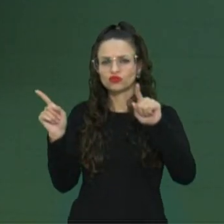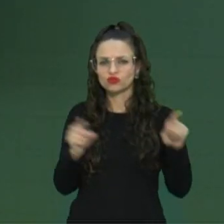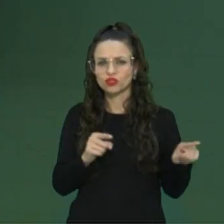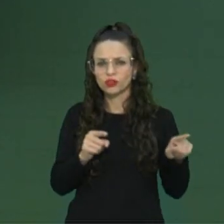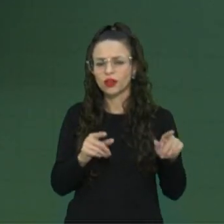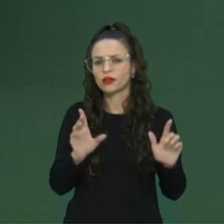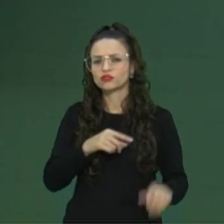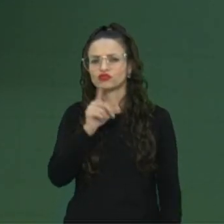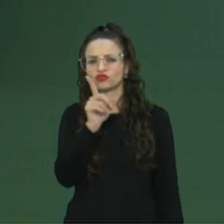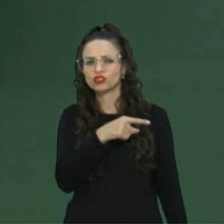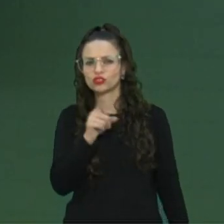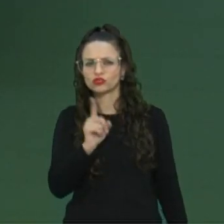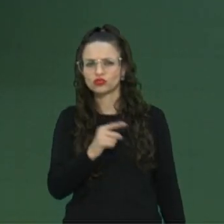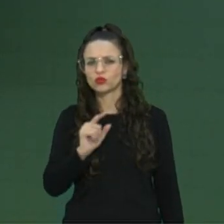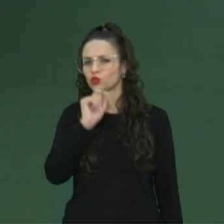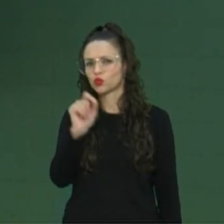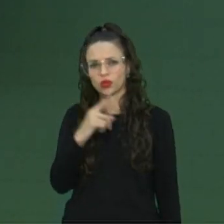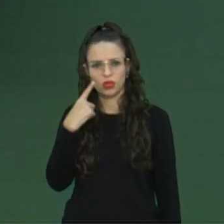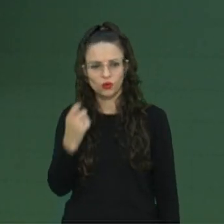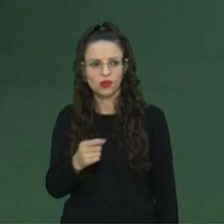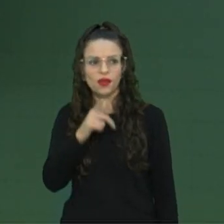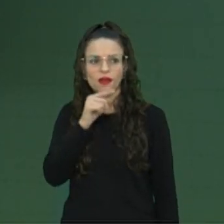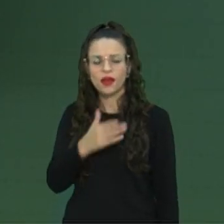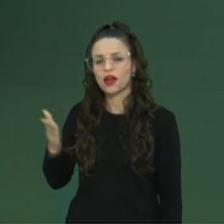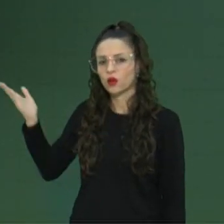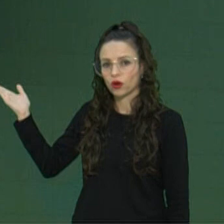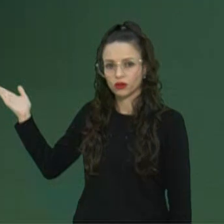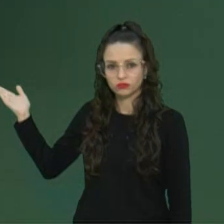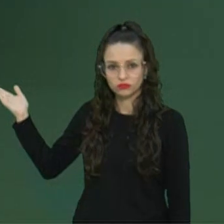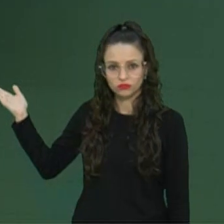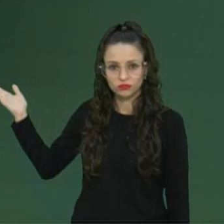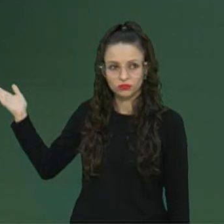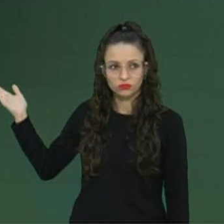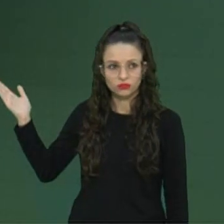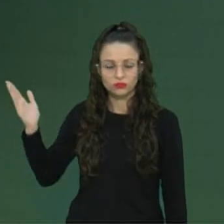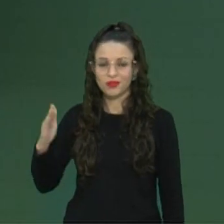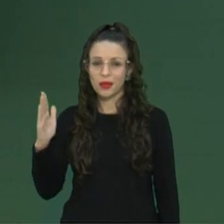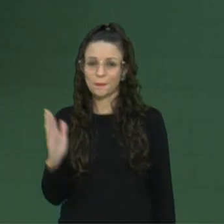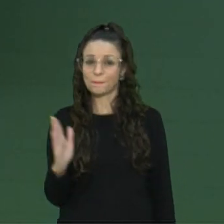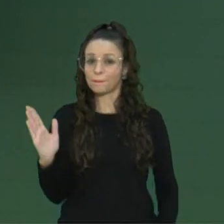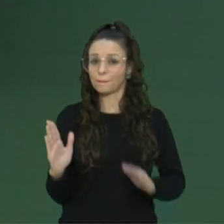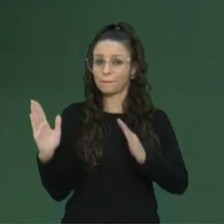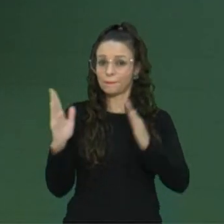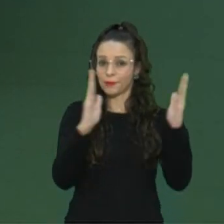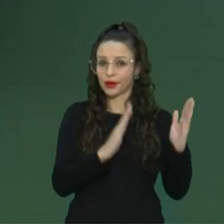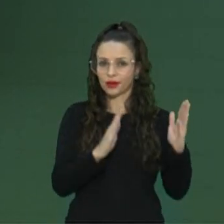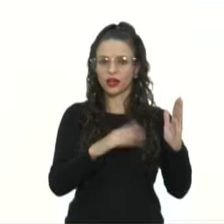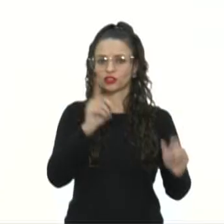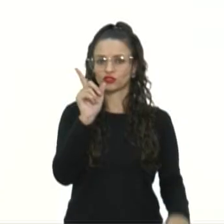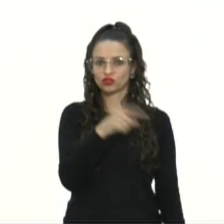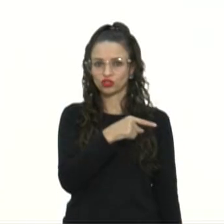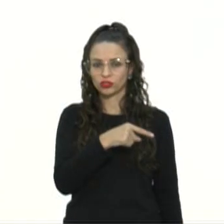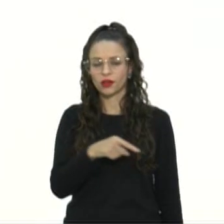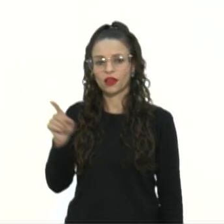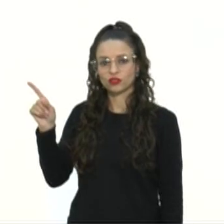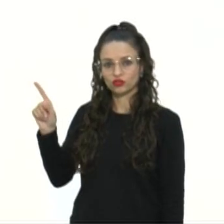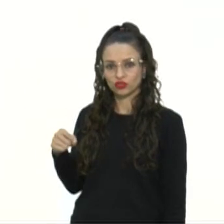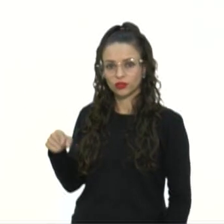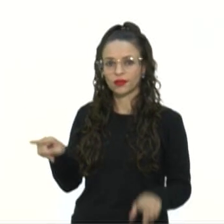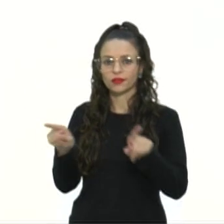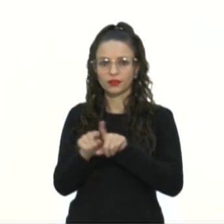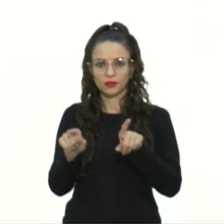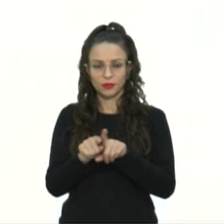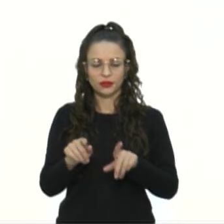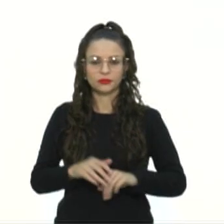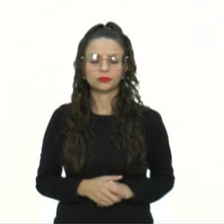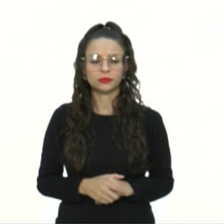que não são do meu interesse. Então, essa água que está aqui no lado dos reagentes, eu elimino com essa aqui de baixo, que está lá no lado